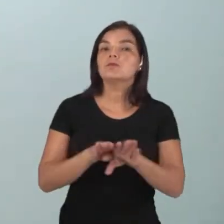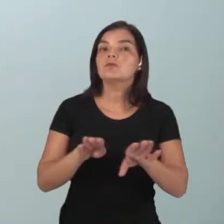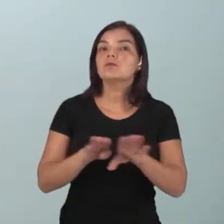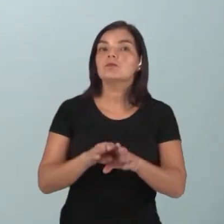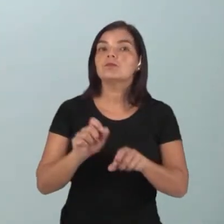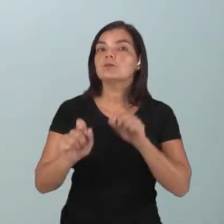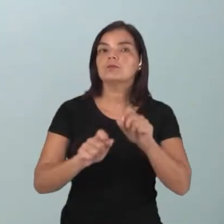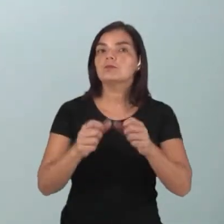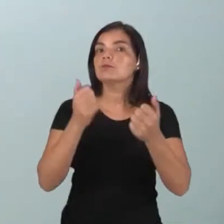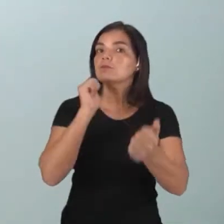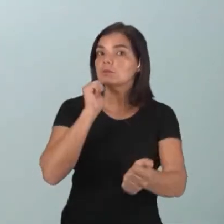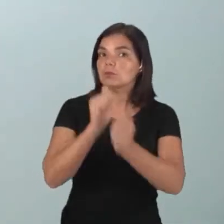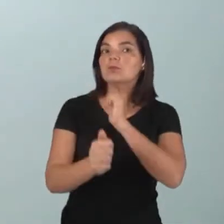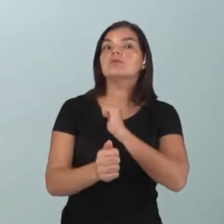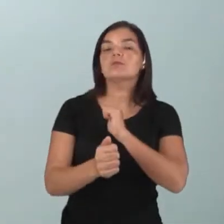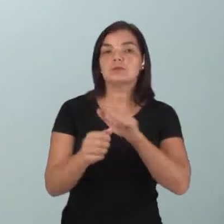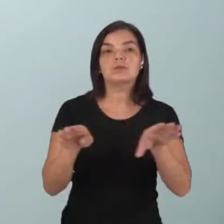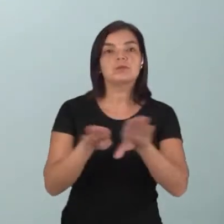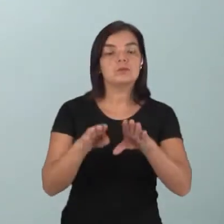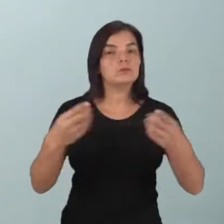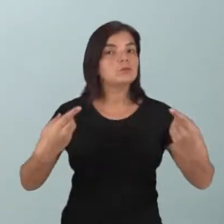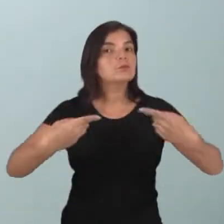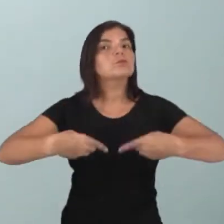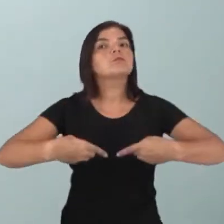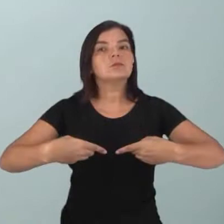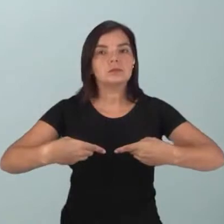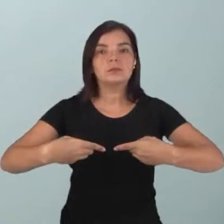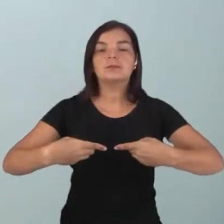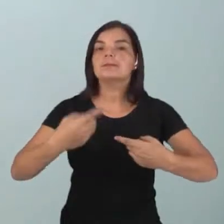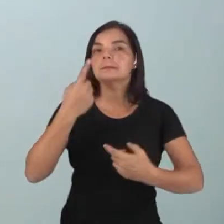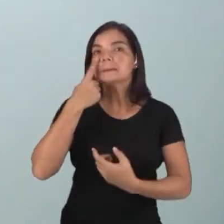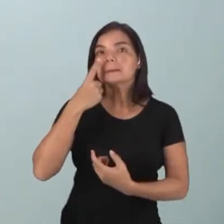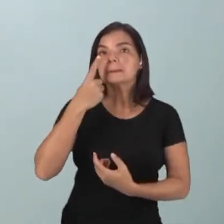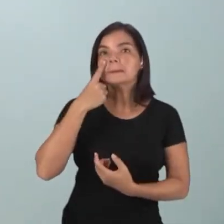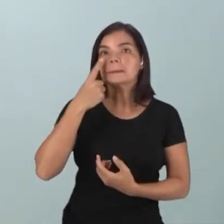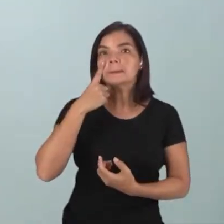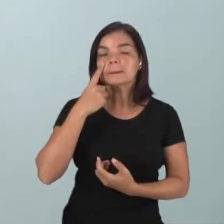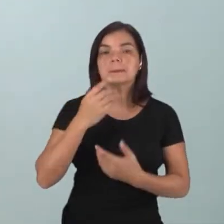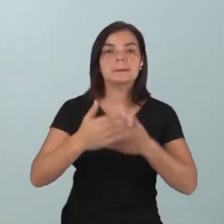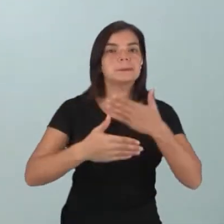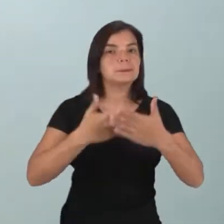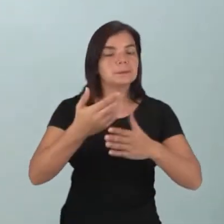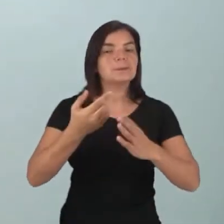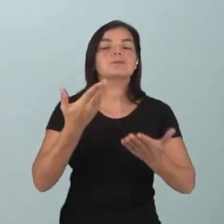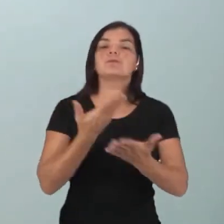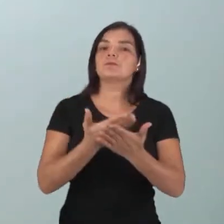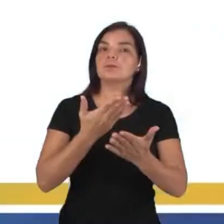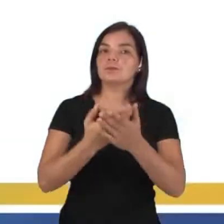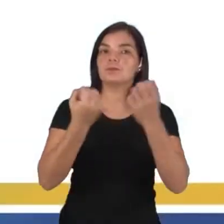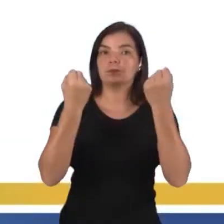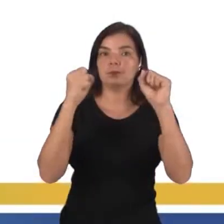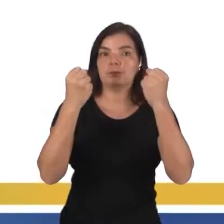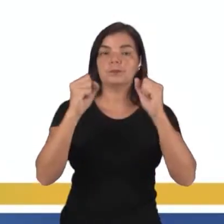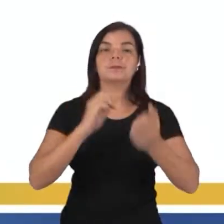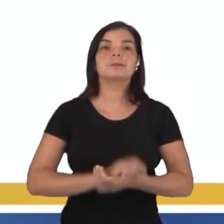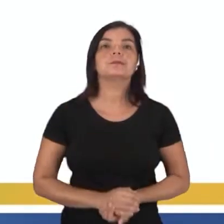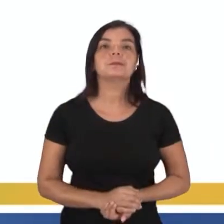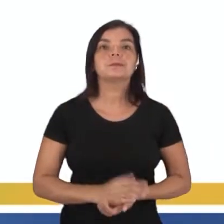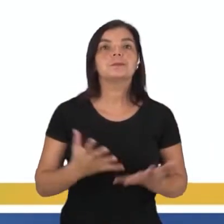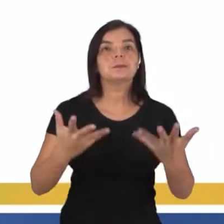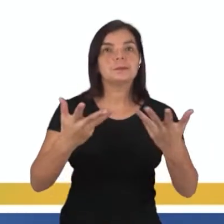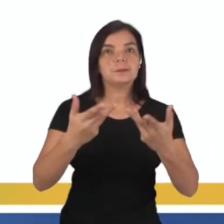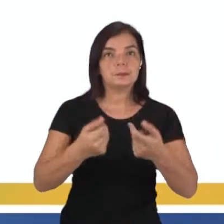colocaram como um esporte também, né? Tem competições. E vamos ver mais um pouco sobre treinamento funcional. A